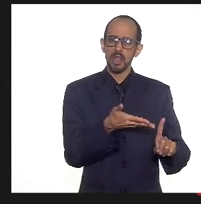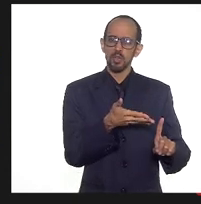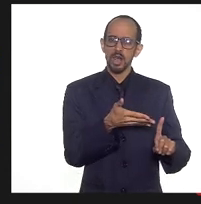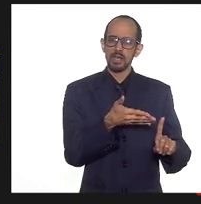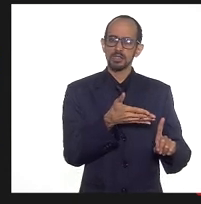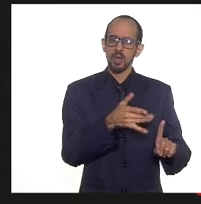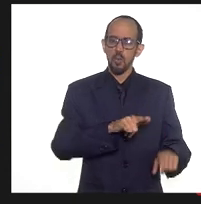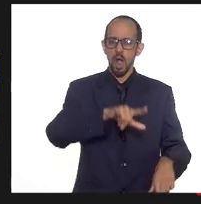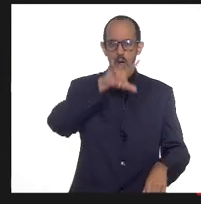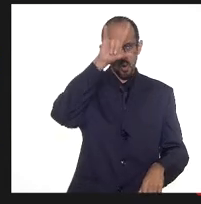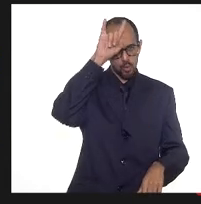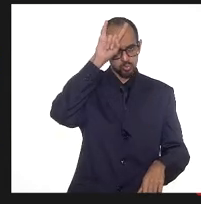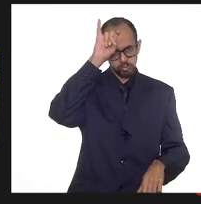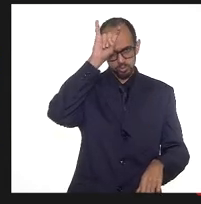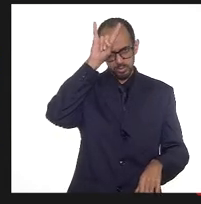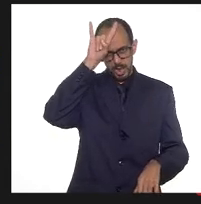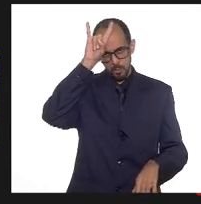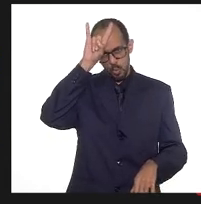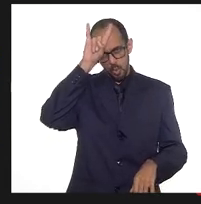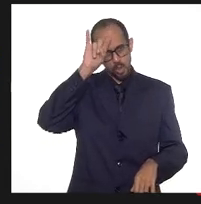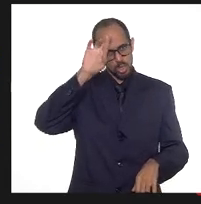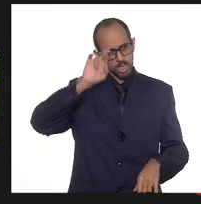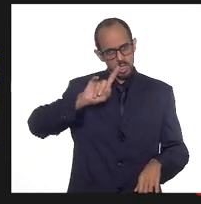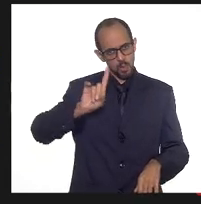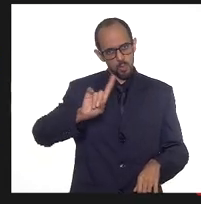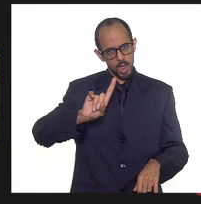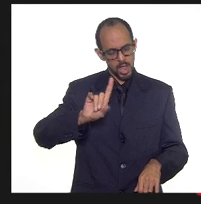atitude passiva diante